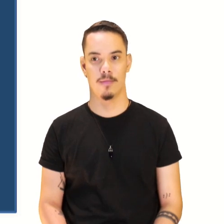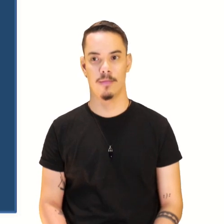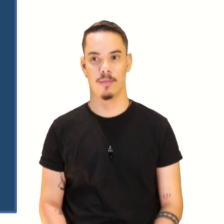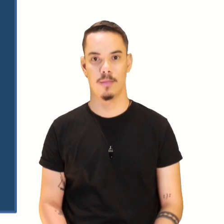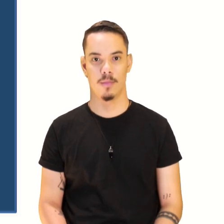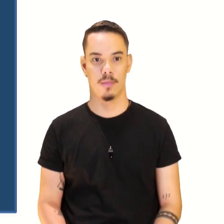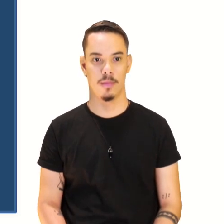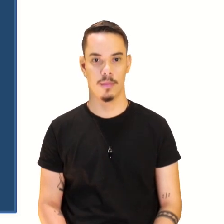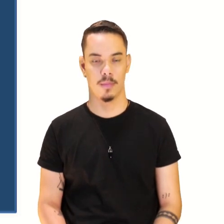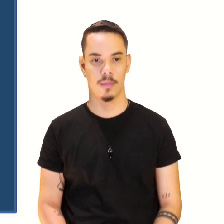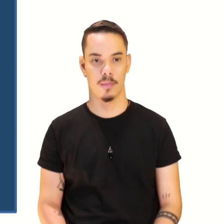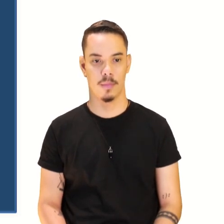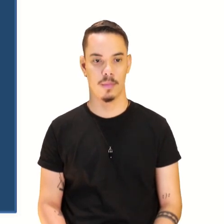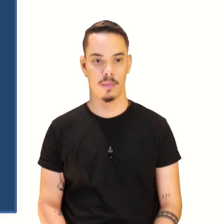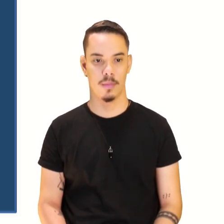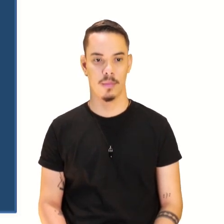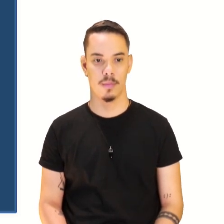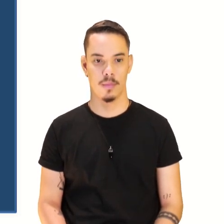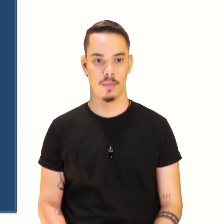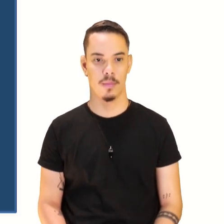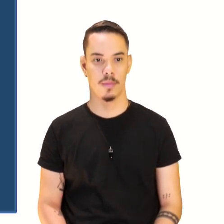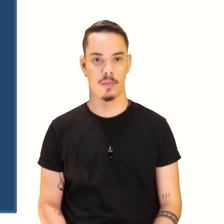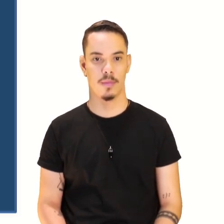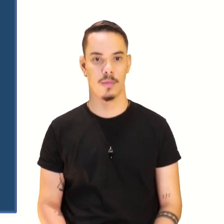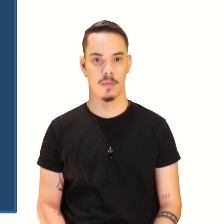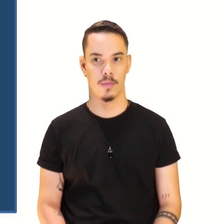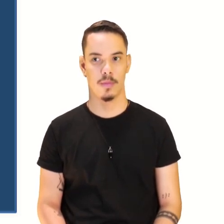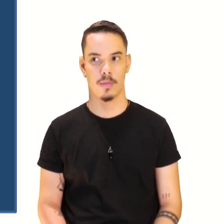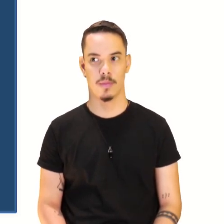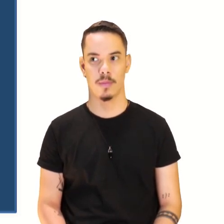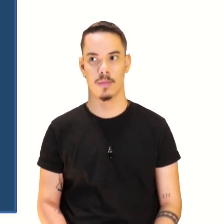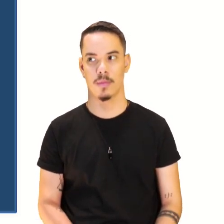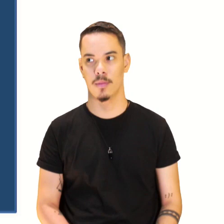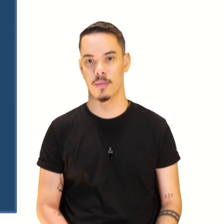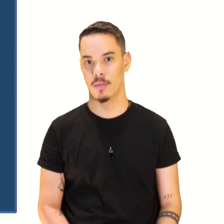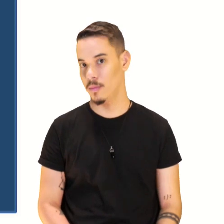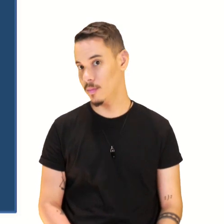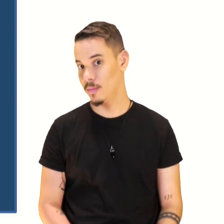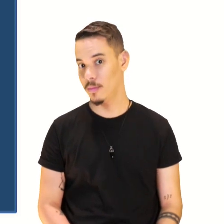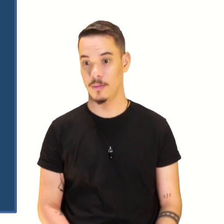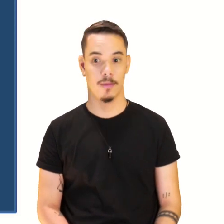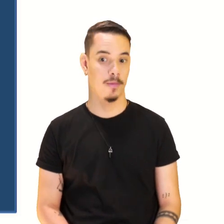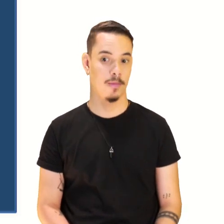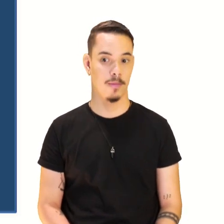já vi um negócio ali já viu um negócio